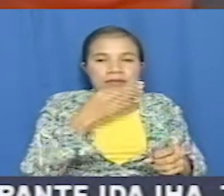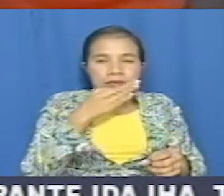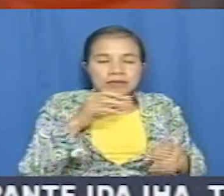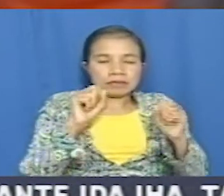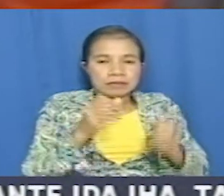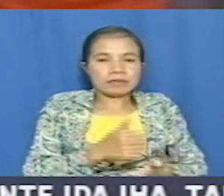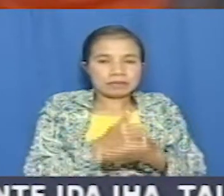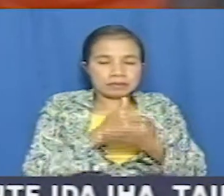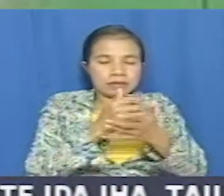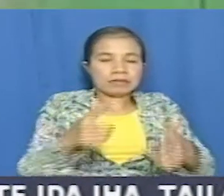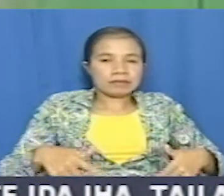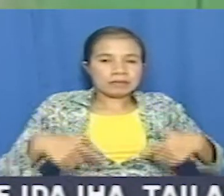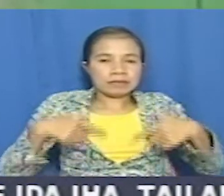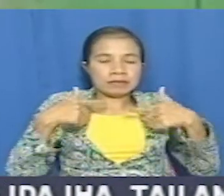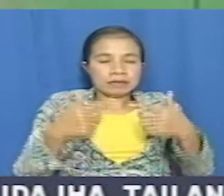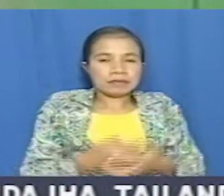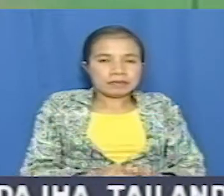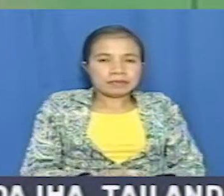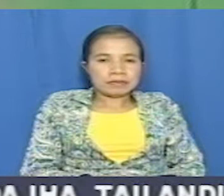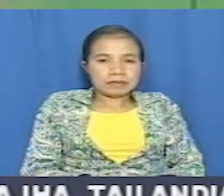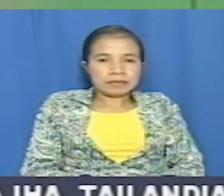sustenta sira ne moris.